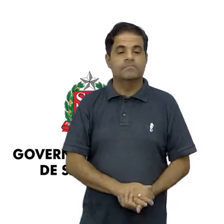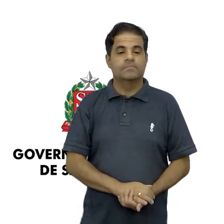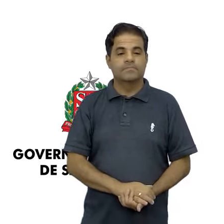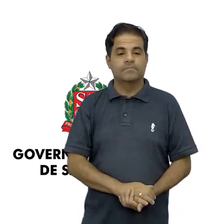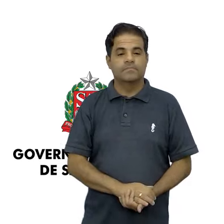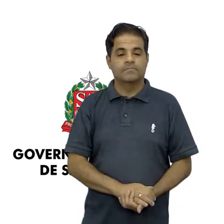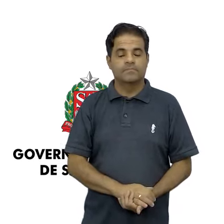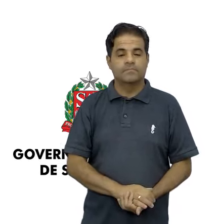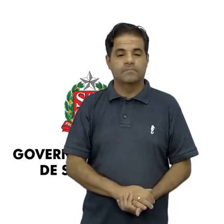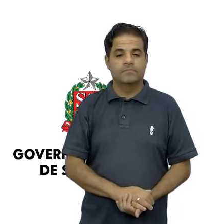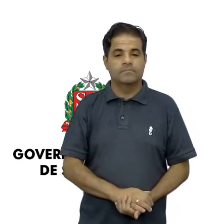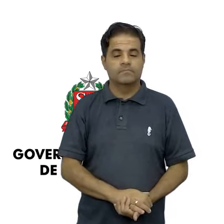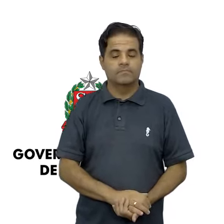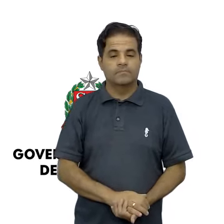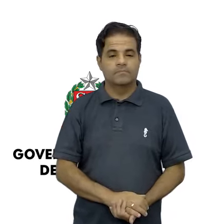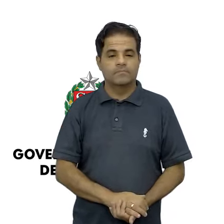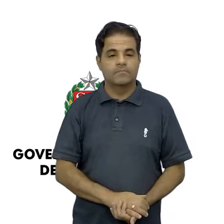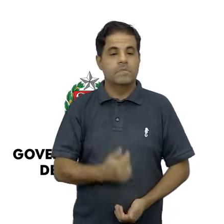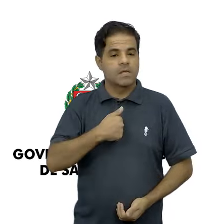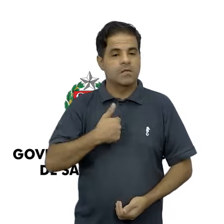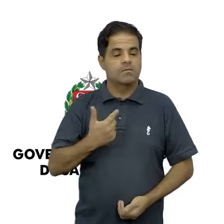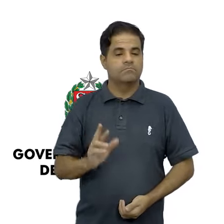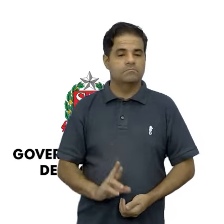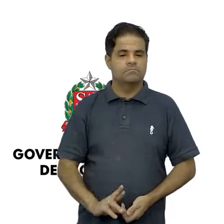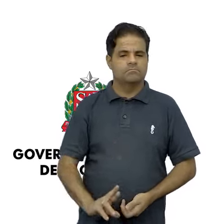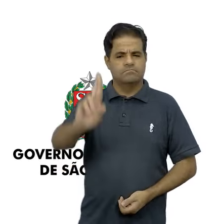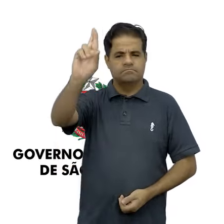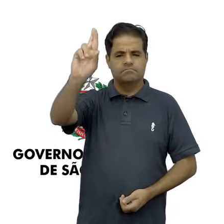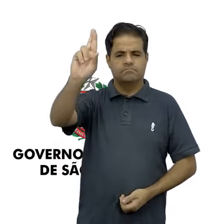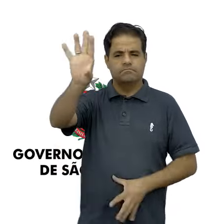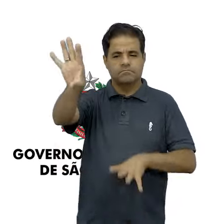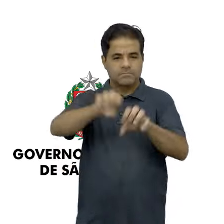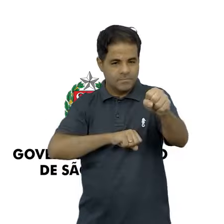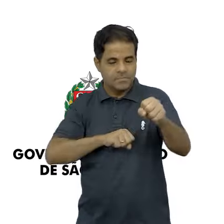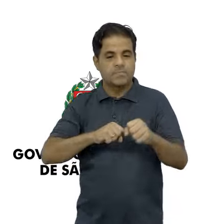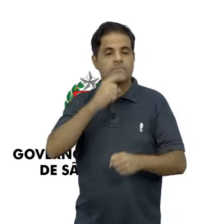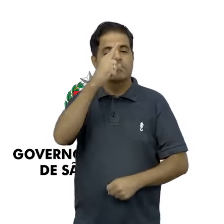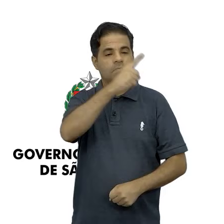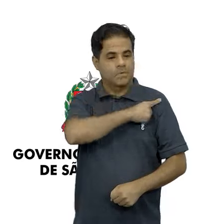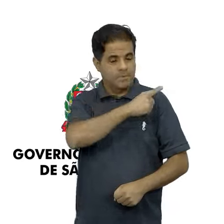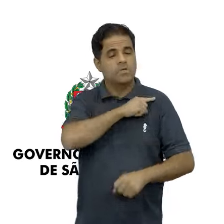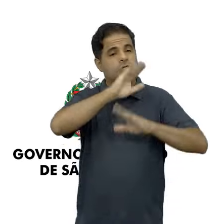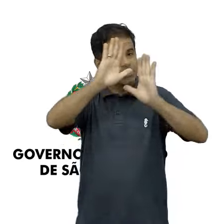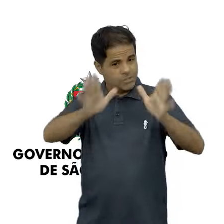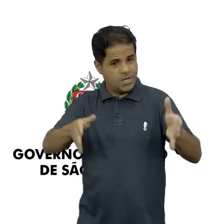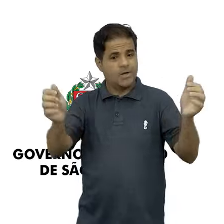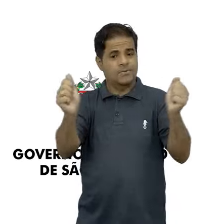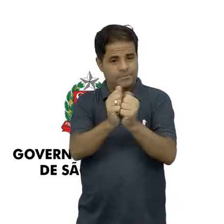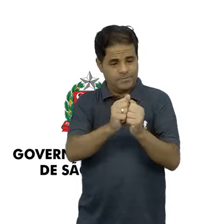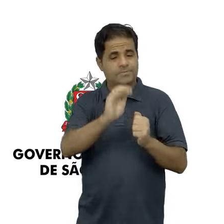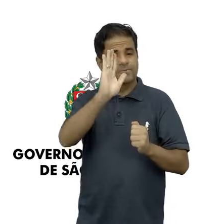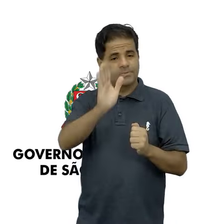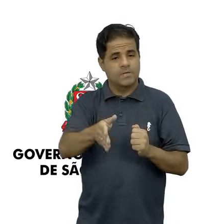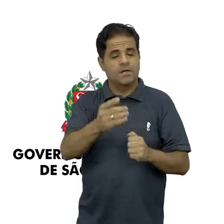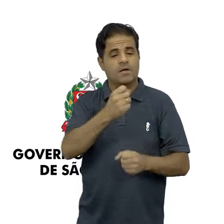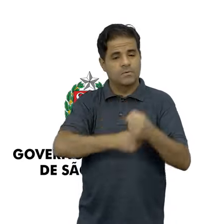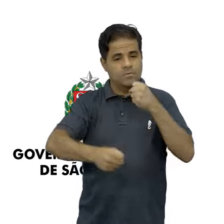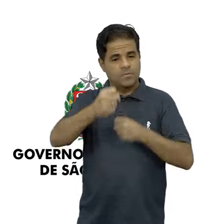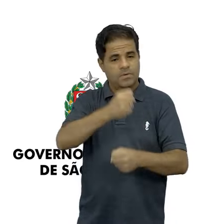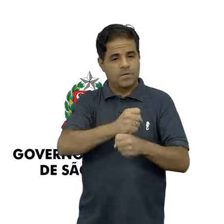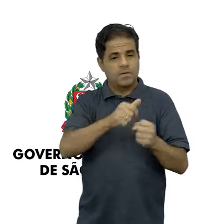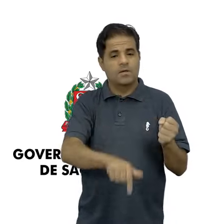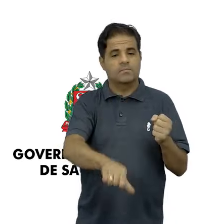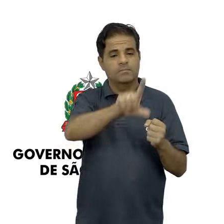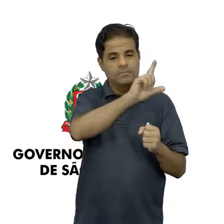lá. Eu serei a responsável pela formação do primeiro ano, já estive com vocês no ano